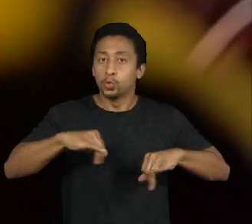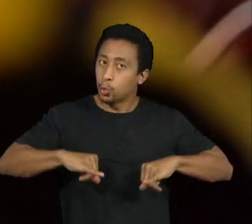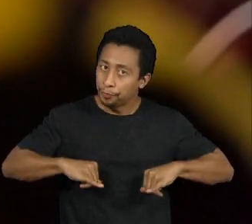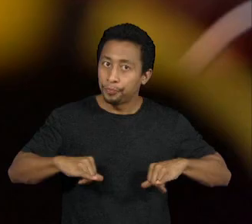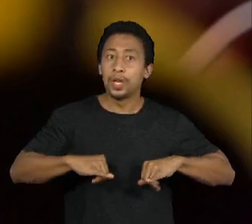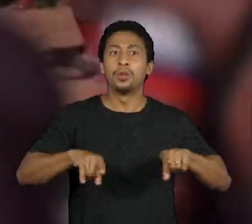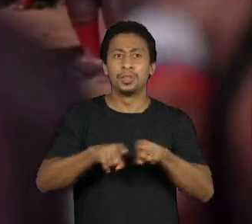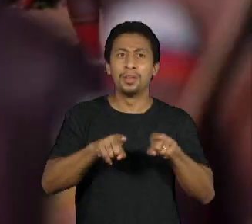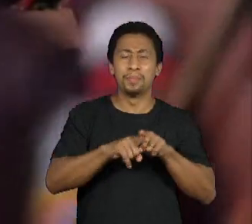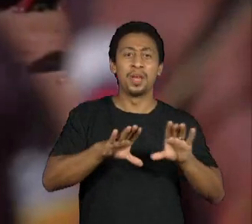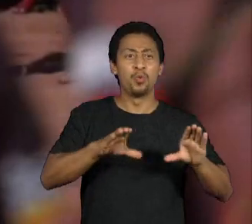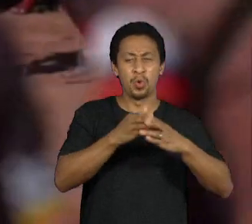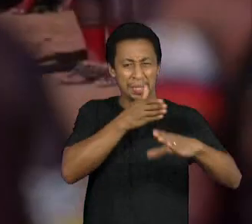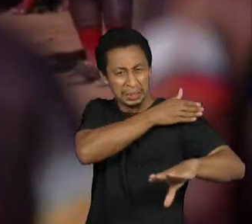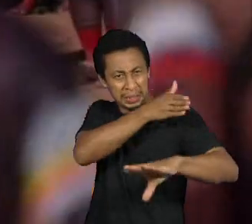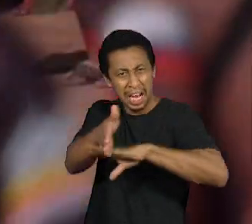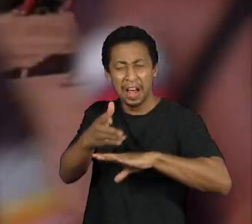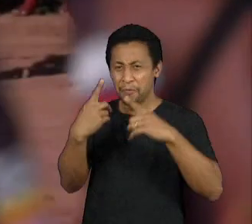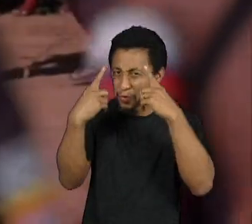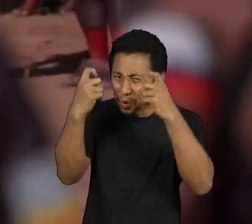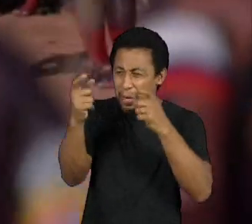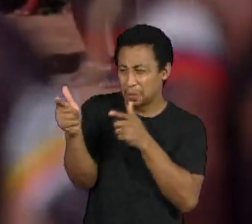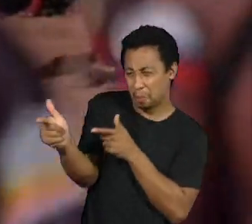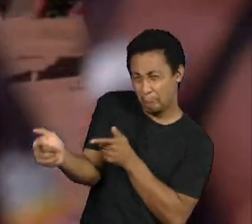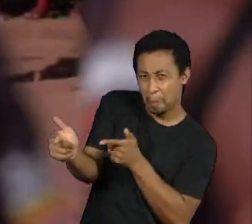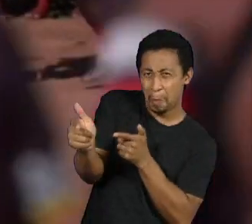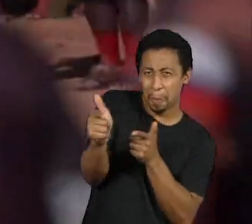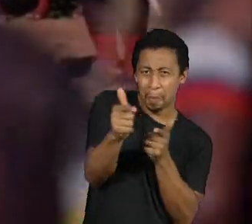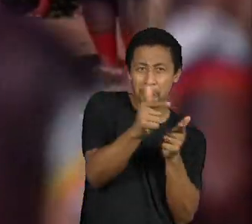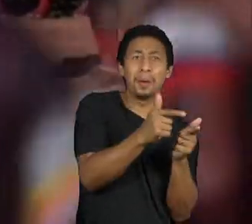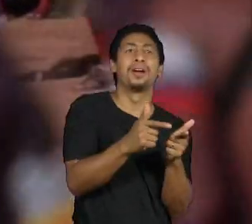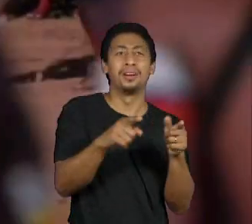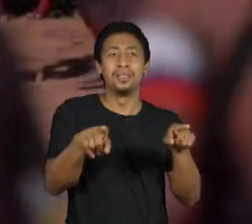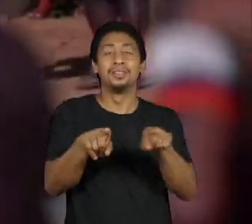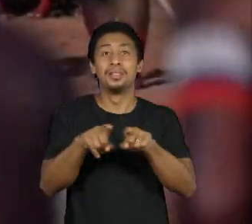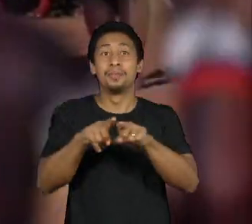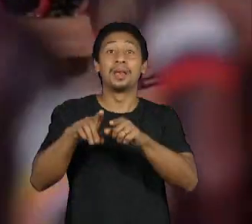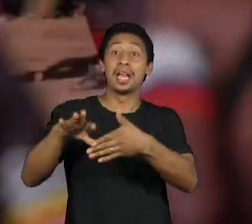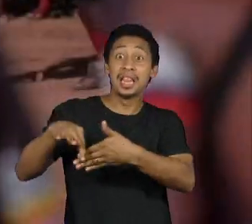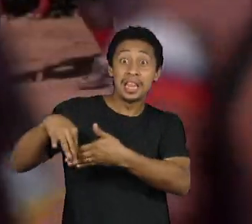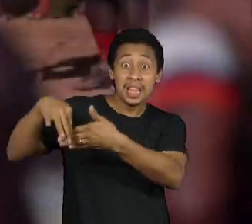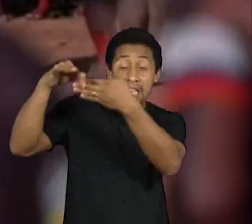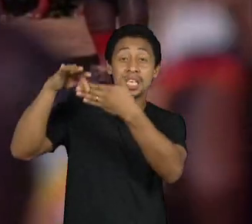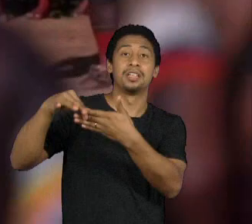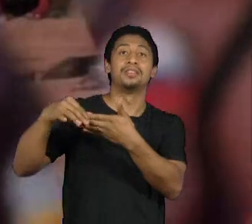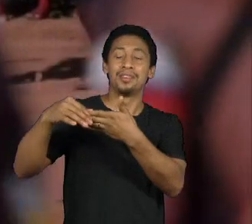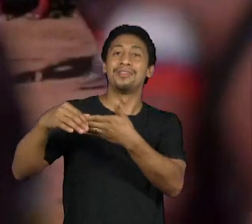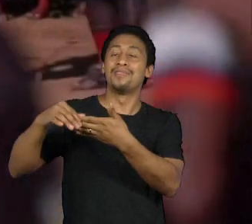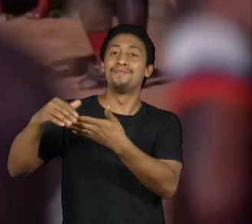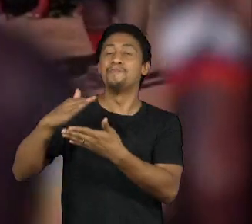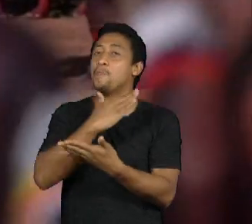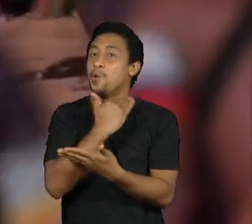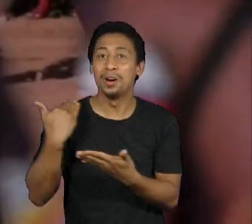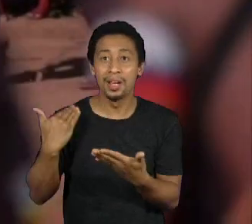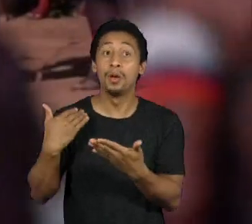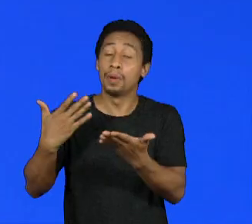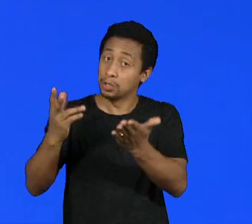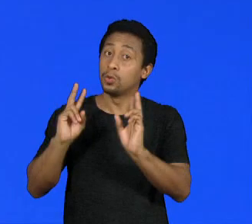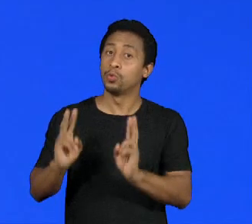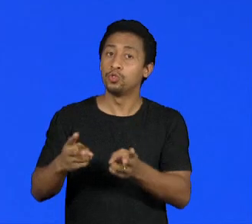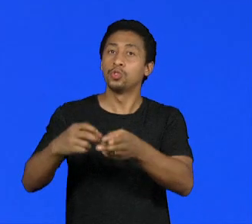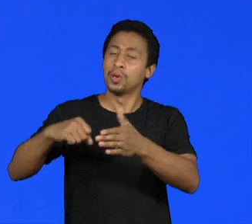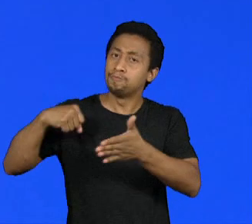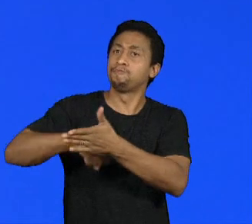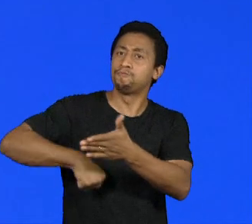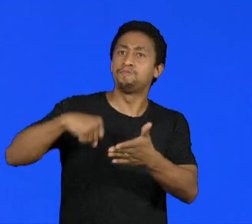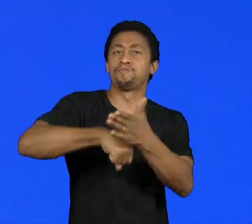seus territórios, da violência contra as lideranças, eles seguem organizados na luta pelos seus